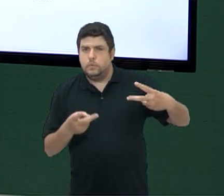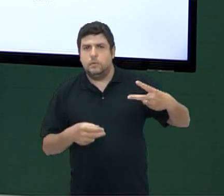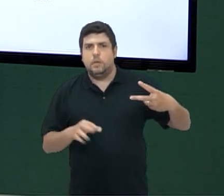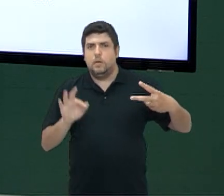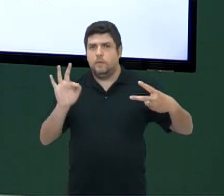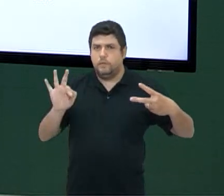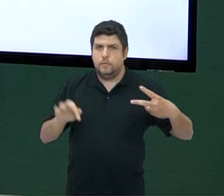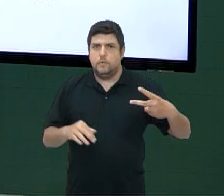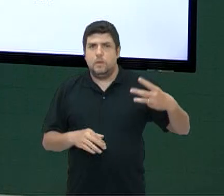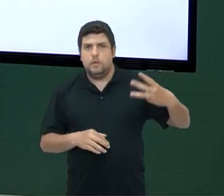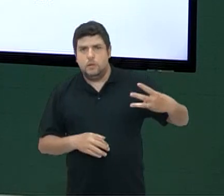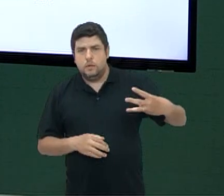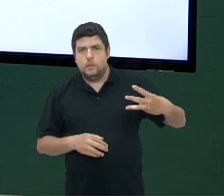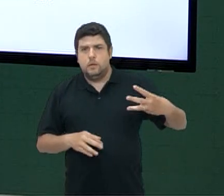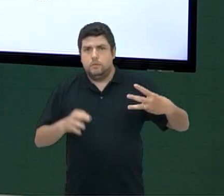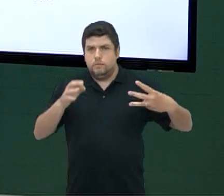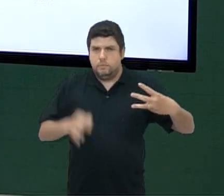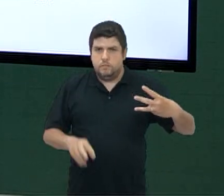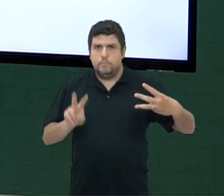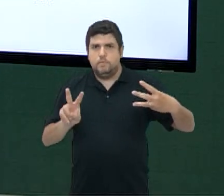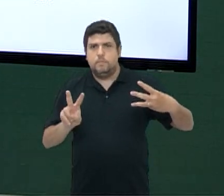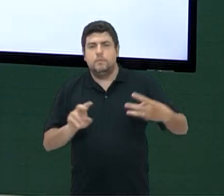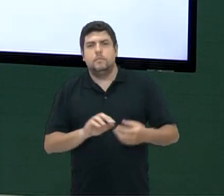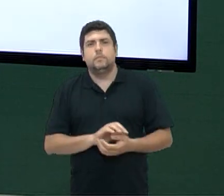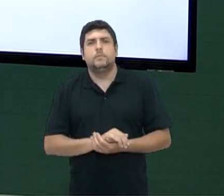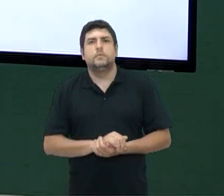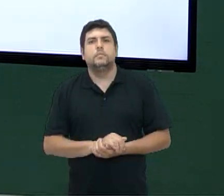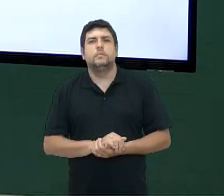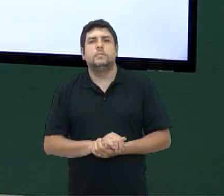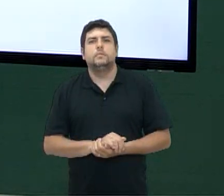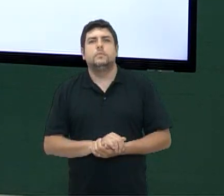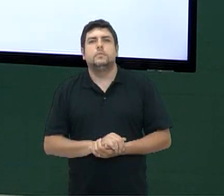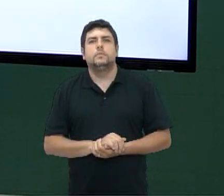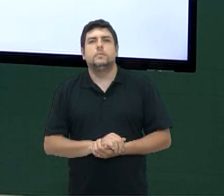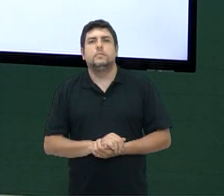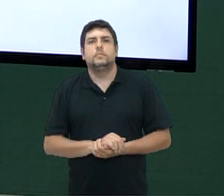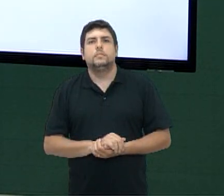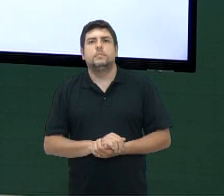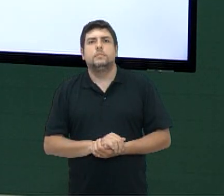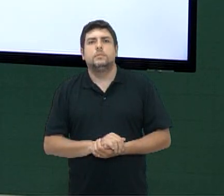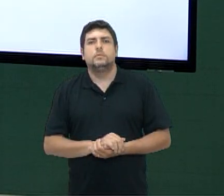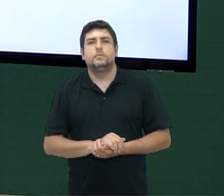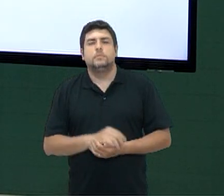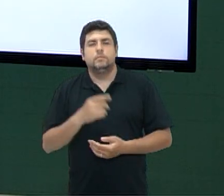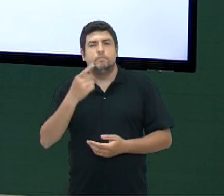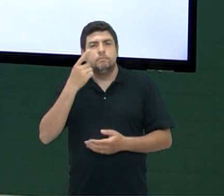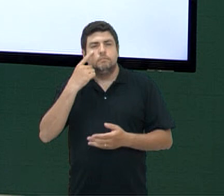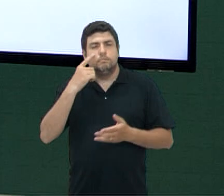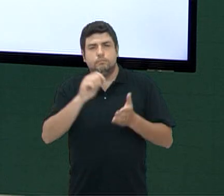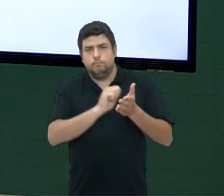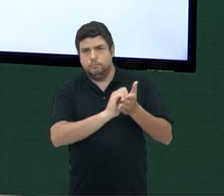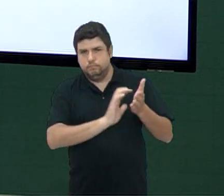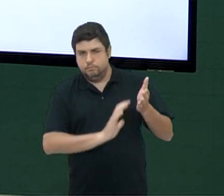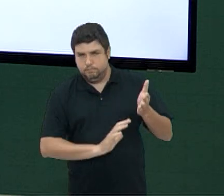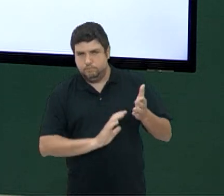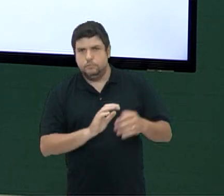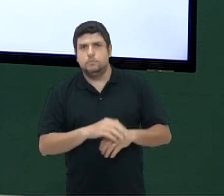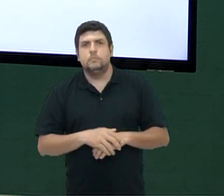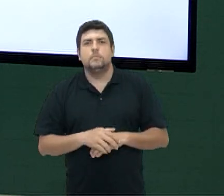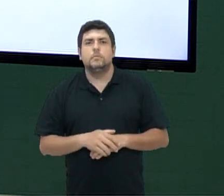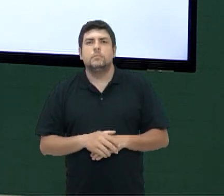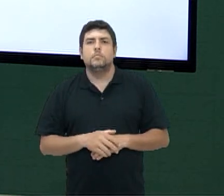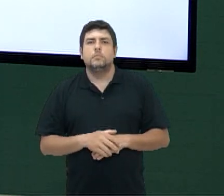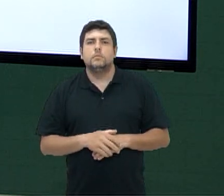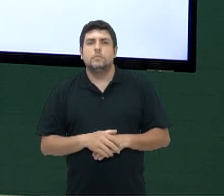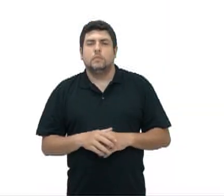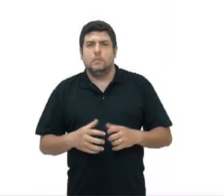Então, vamos avançar para a nossa próxima tela. Temos aqui um exercício, então me acompanhe. Uma